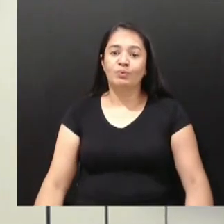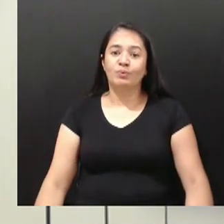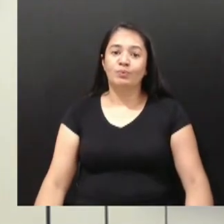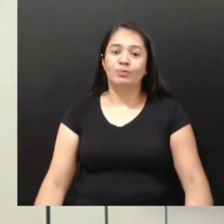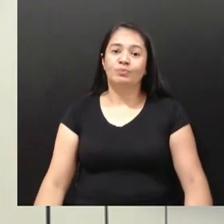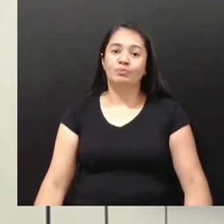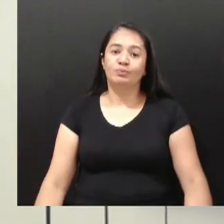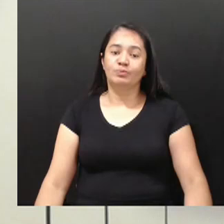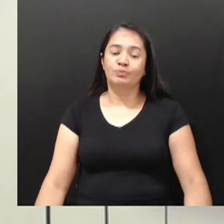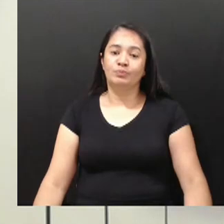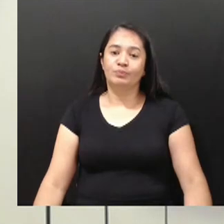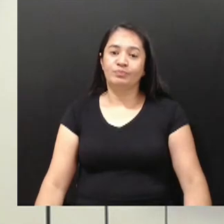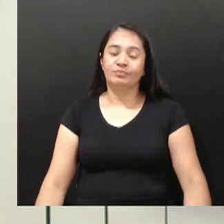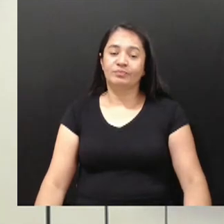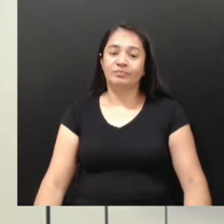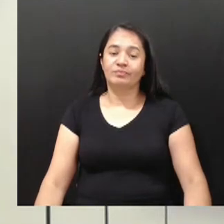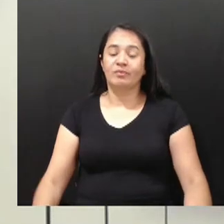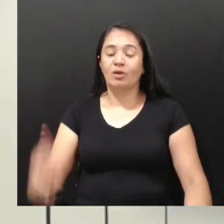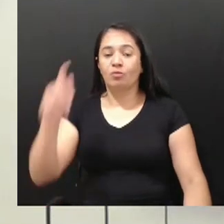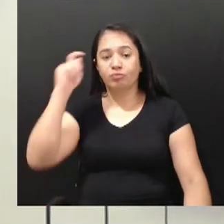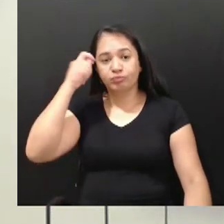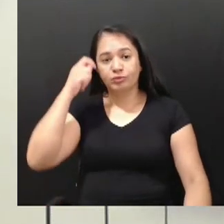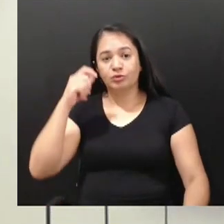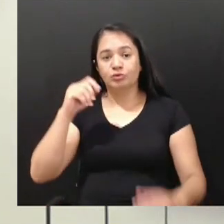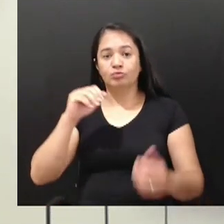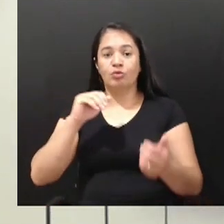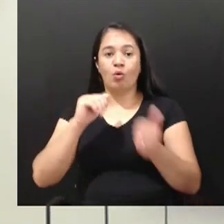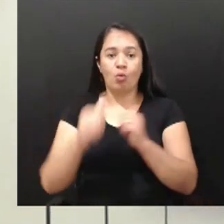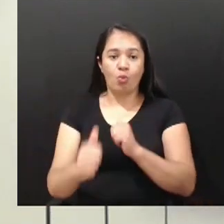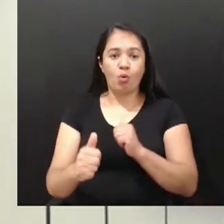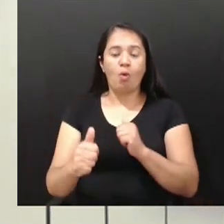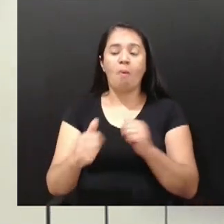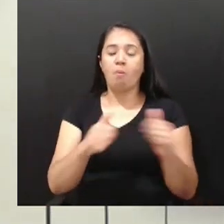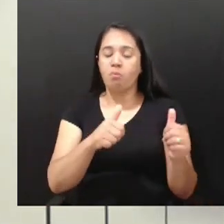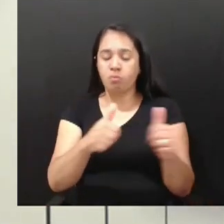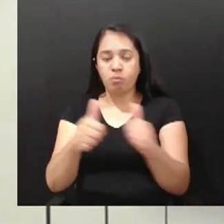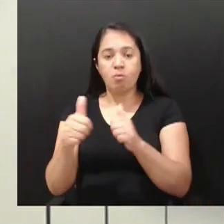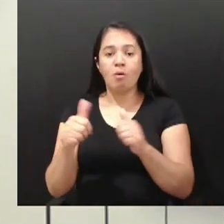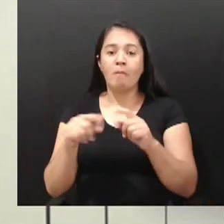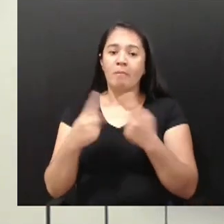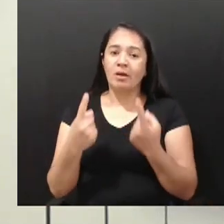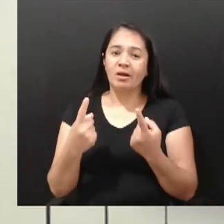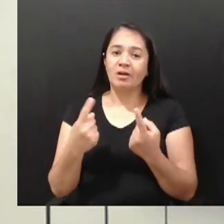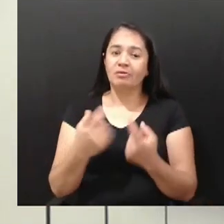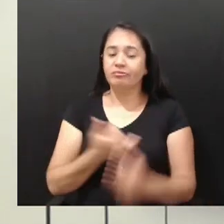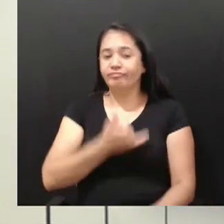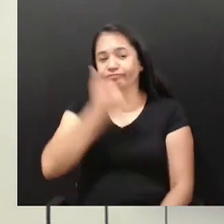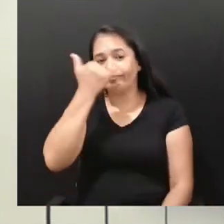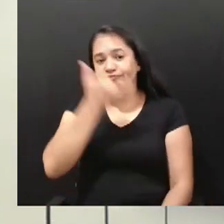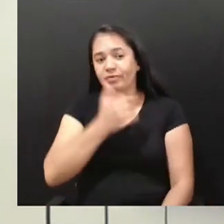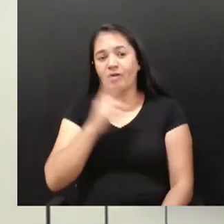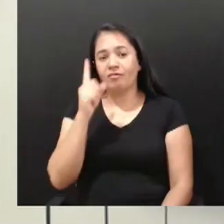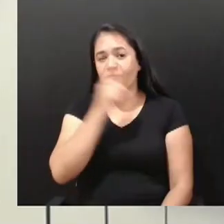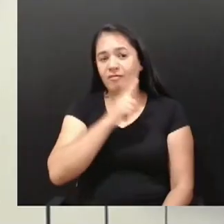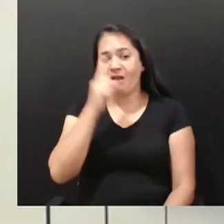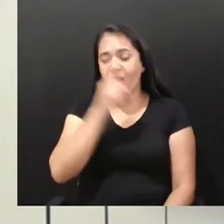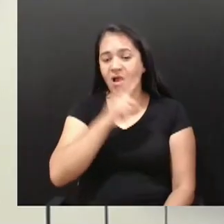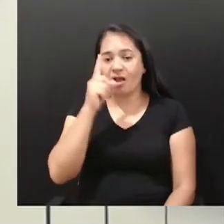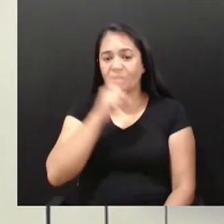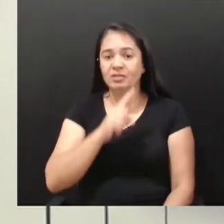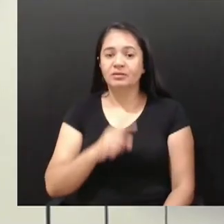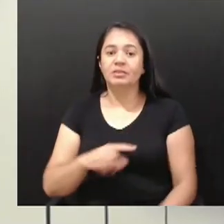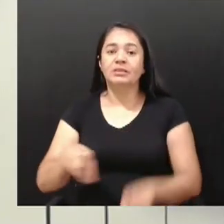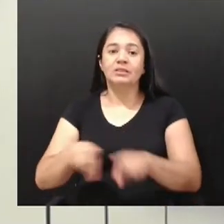A Macaca fez um jogo equilibrado com a equipe mandante, mas cometeu falhas defensivas e conheceu então a